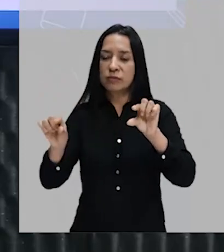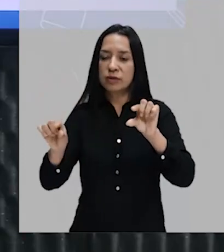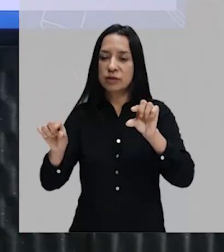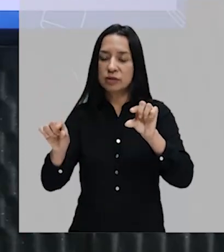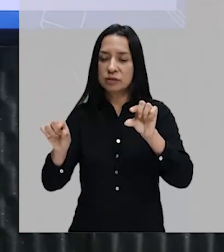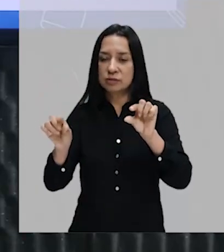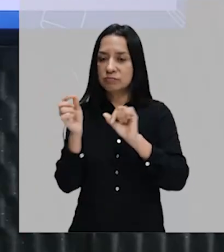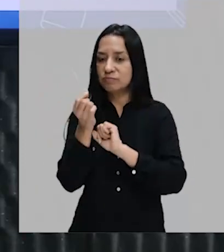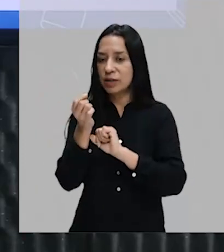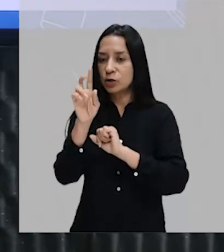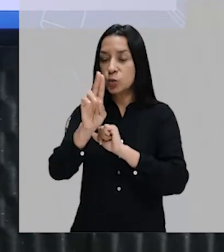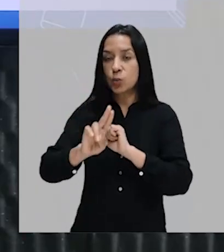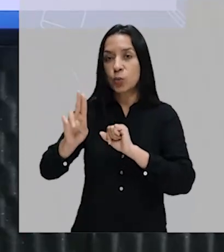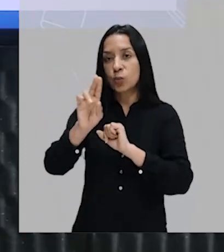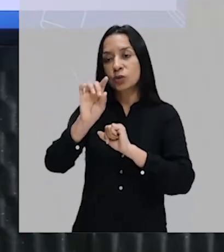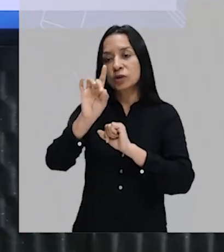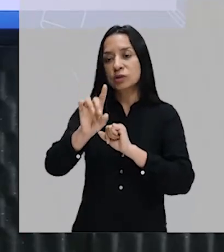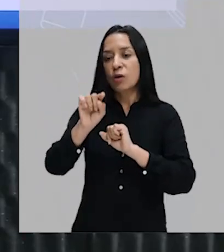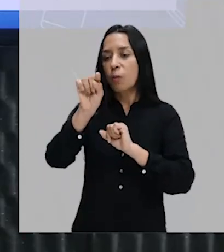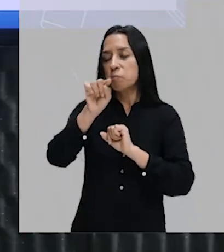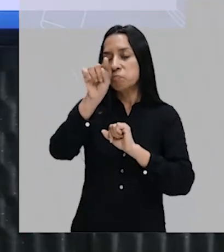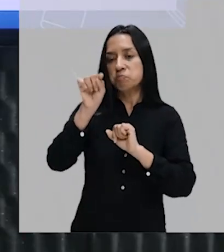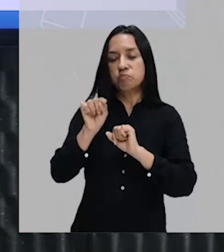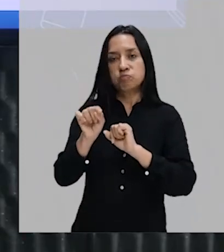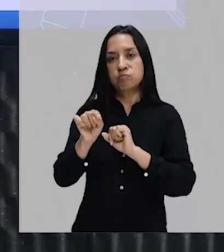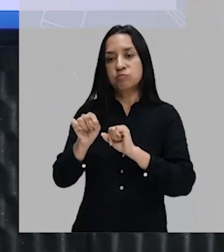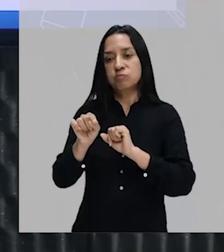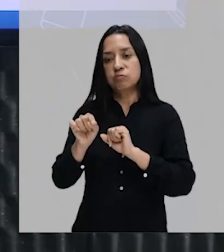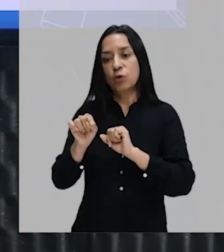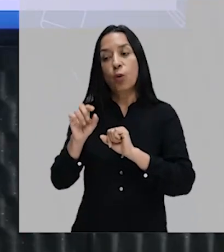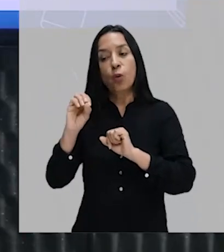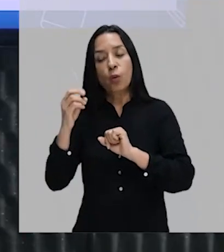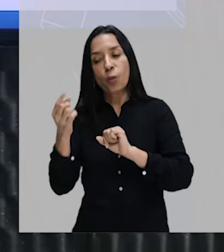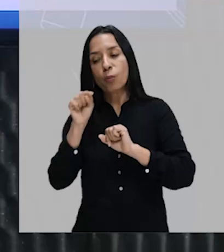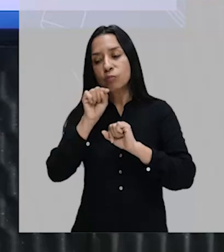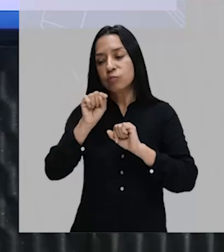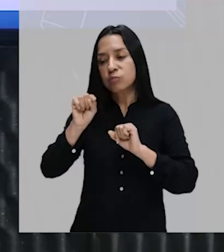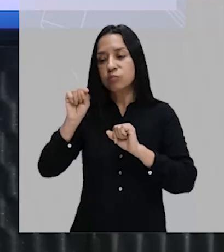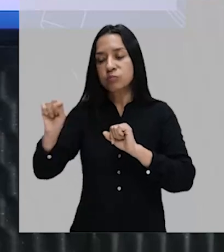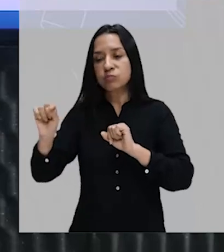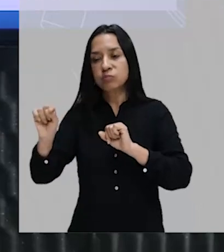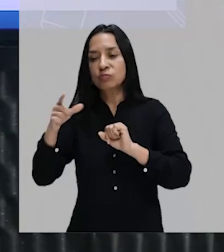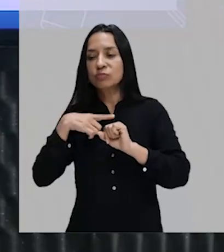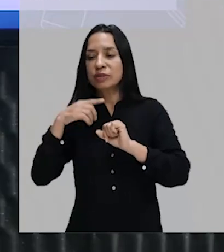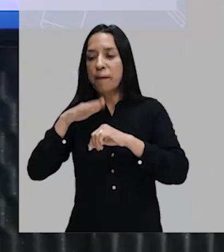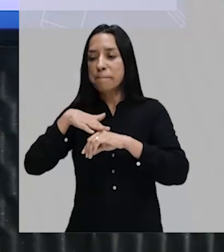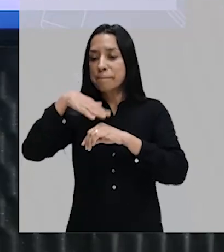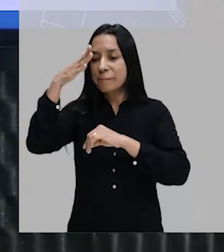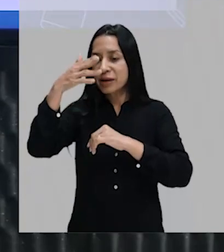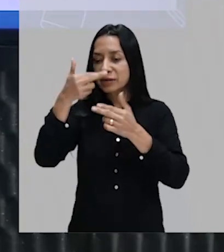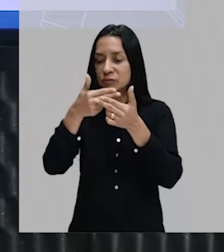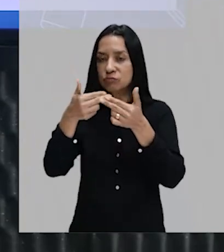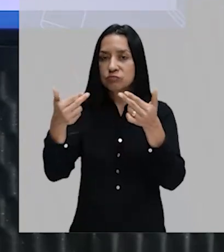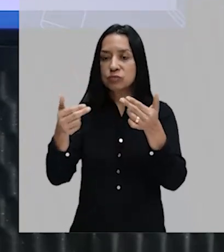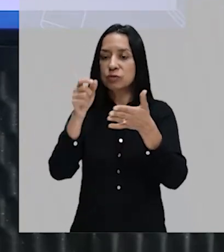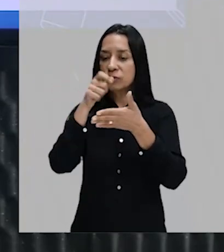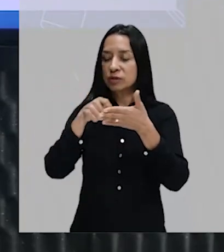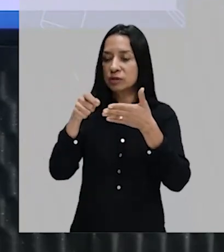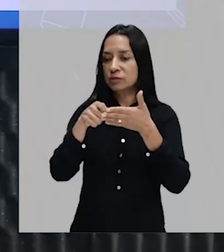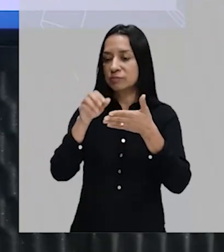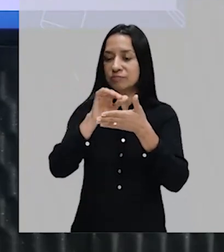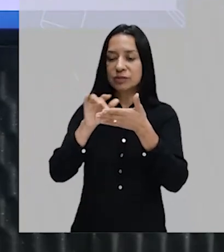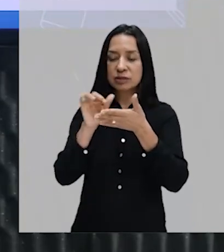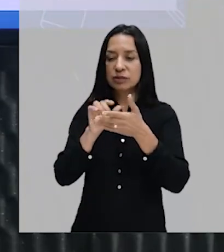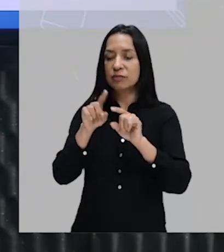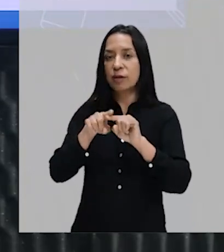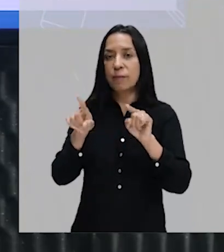mais coisa para falar, mas não, né? Prefere não falar. Então, é preciso que você conheça e utilize. A pontuação